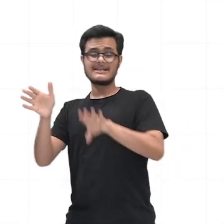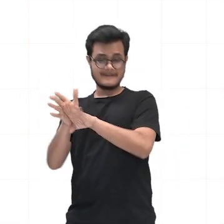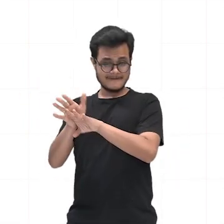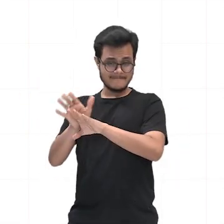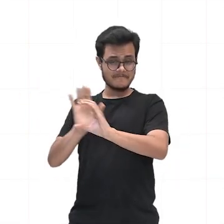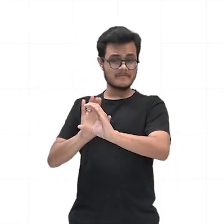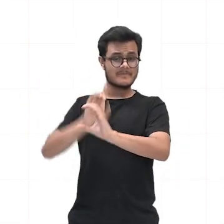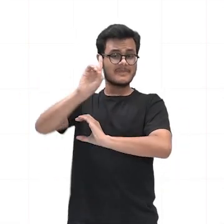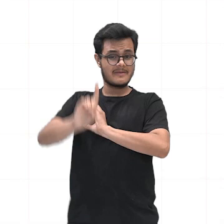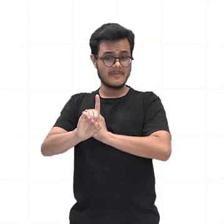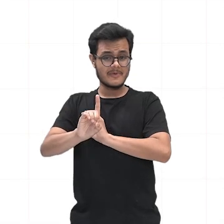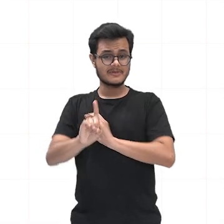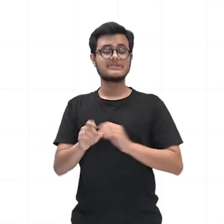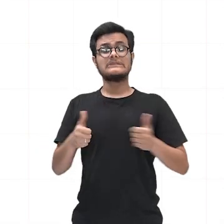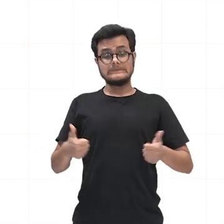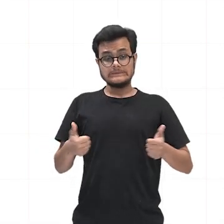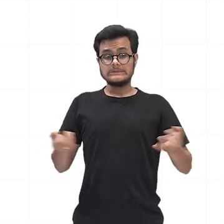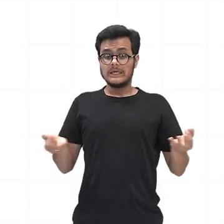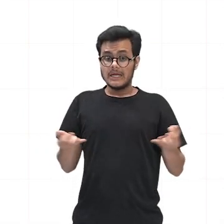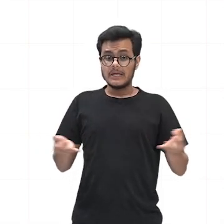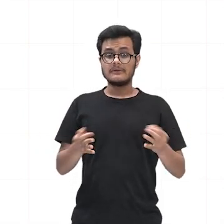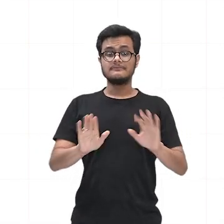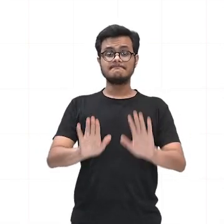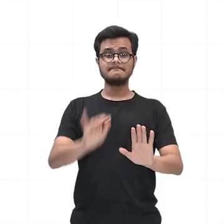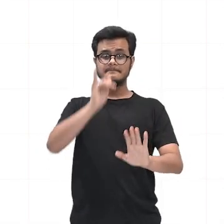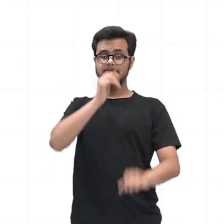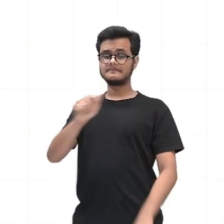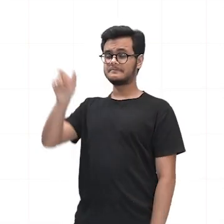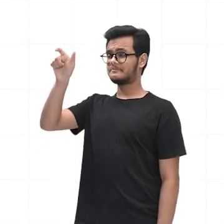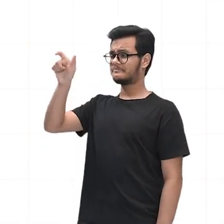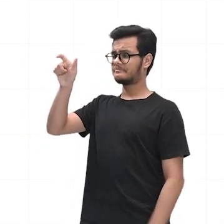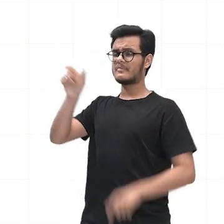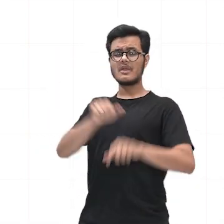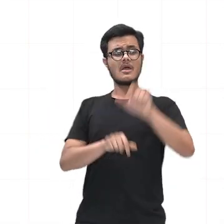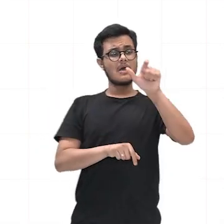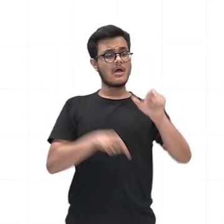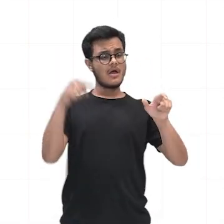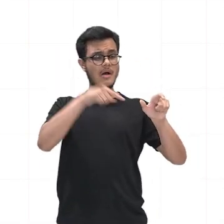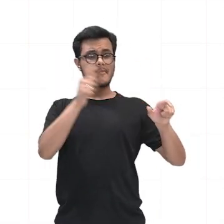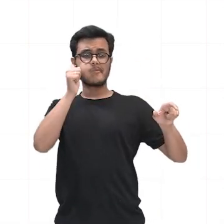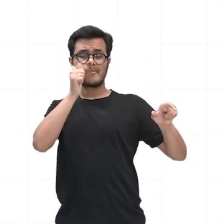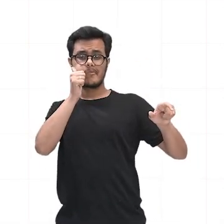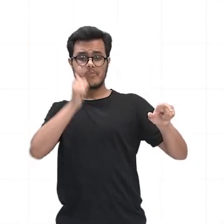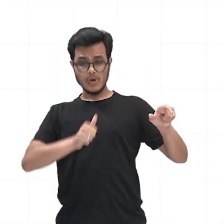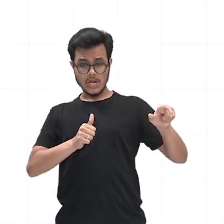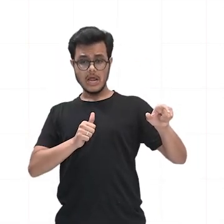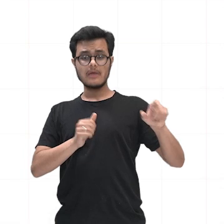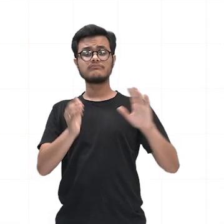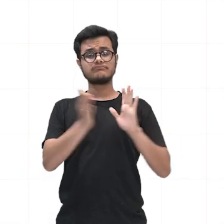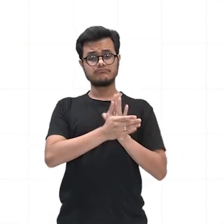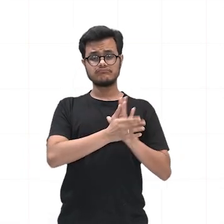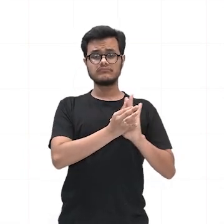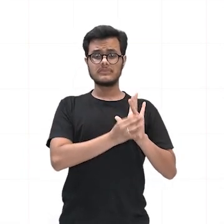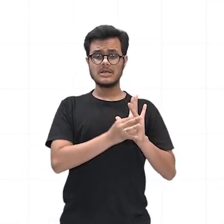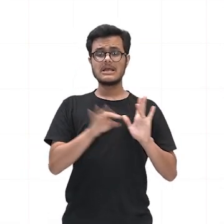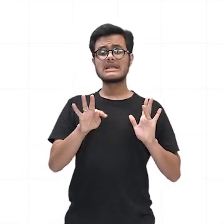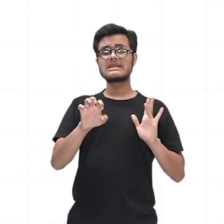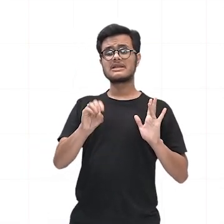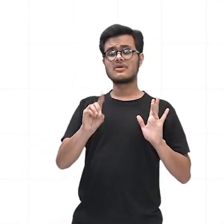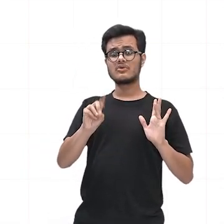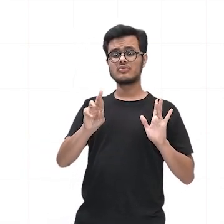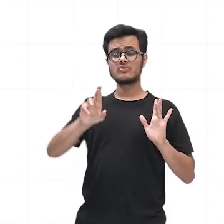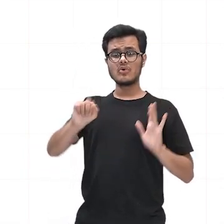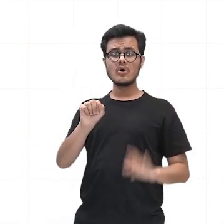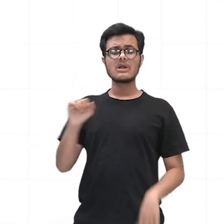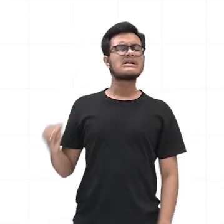depois de Cristo, e sua esposa Teodora, teve um impacto significativo